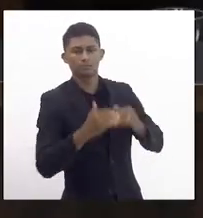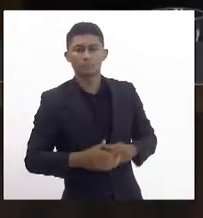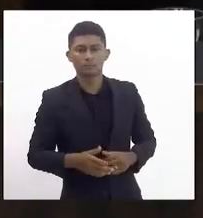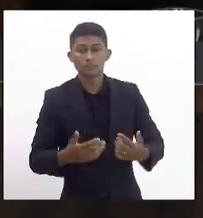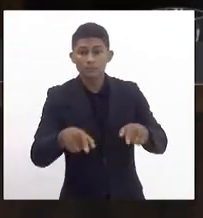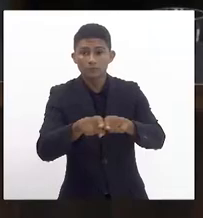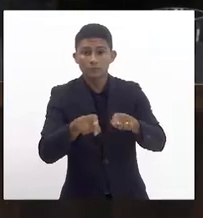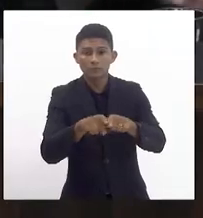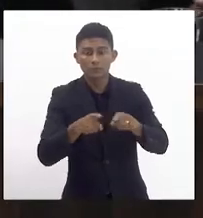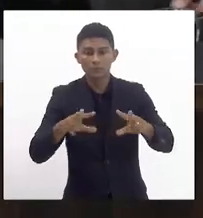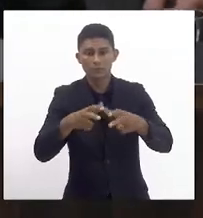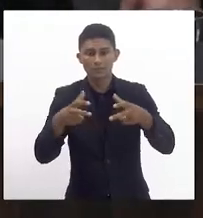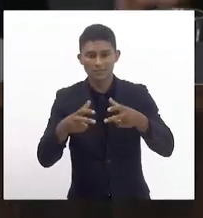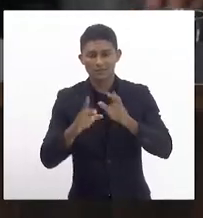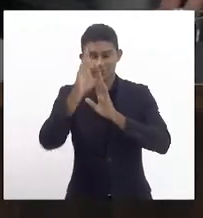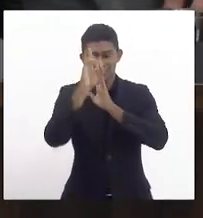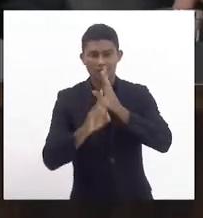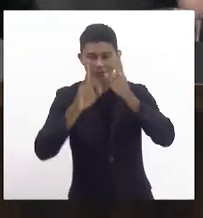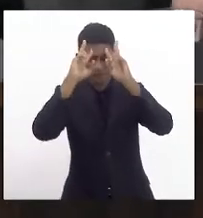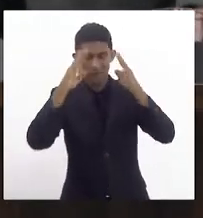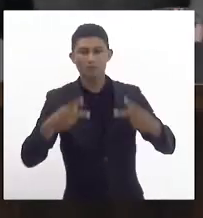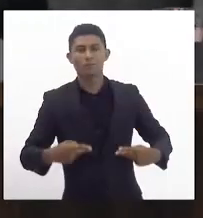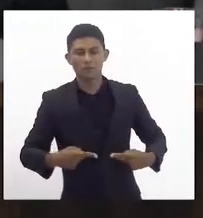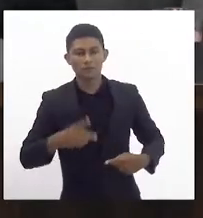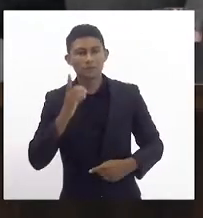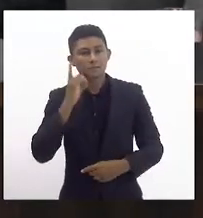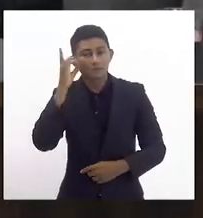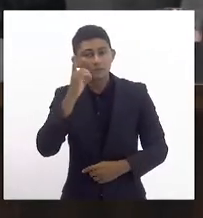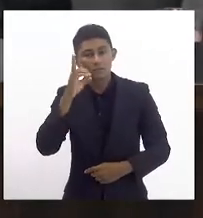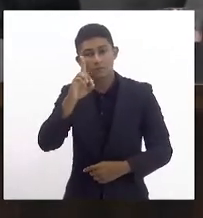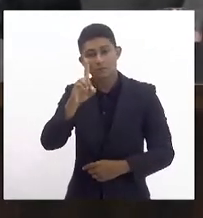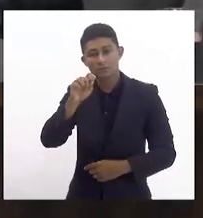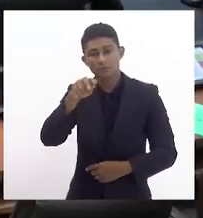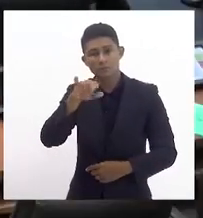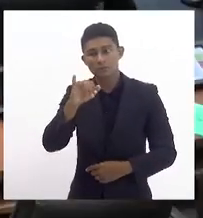Direitos Humanos e Cidadania, deputada Dani Monteiro.